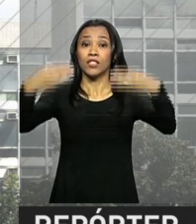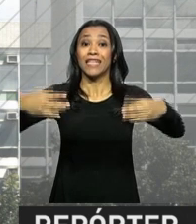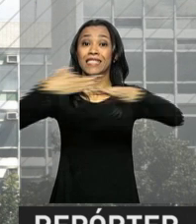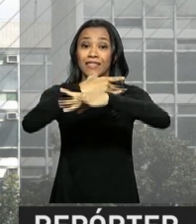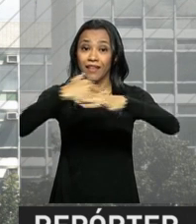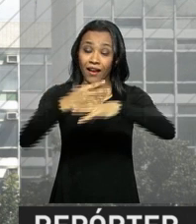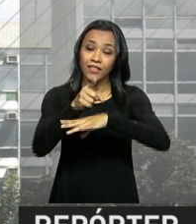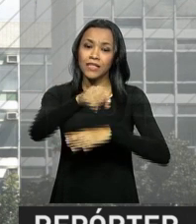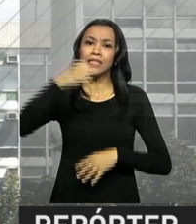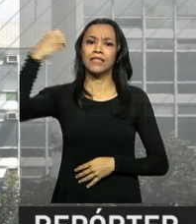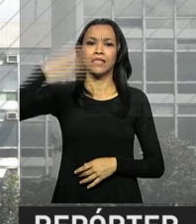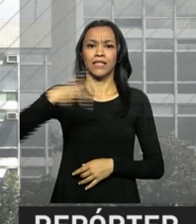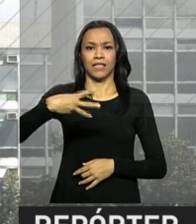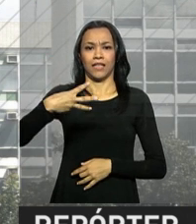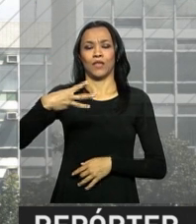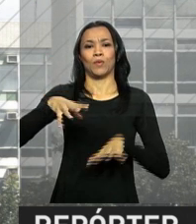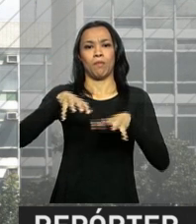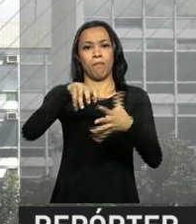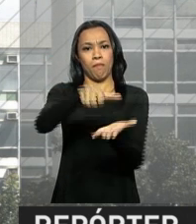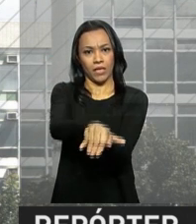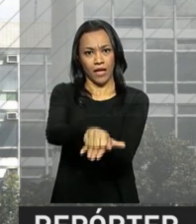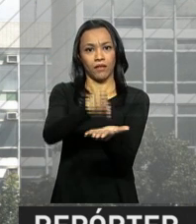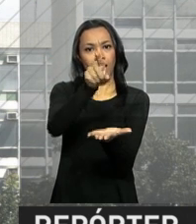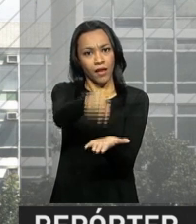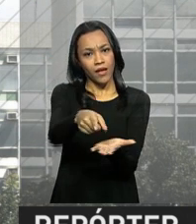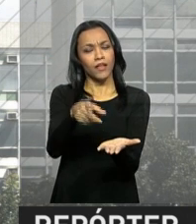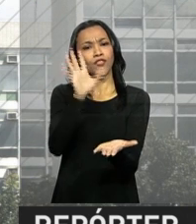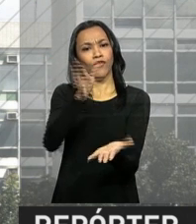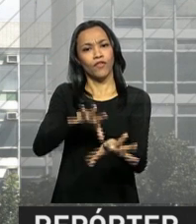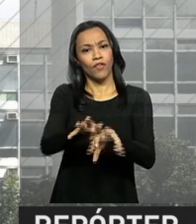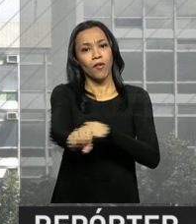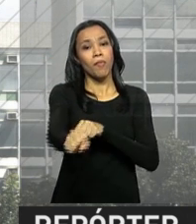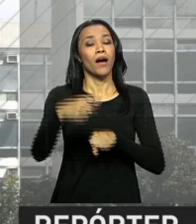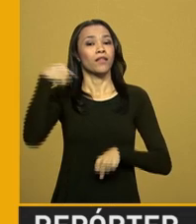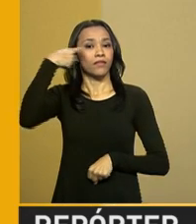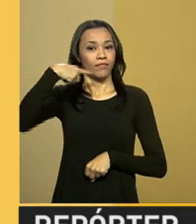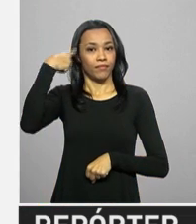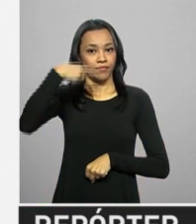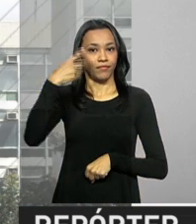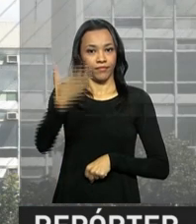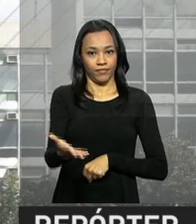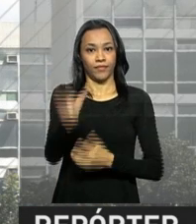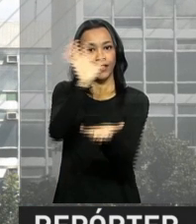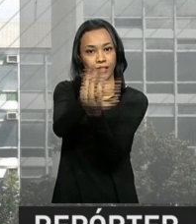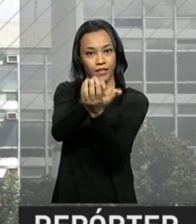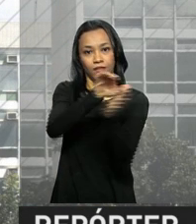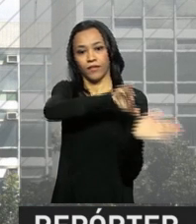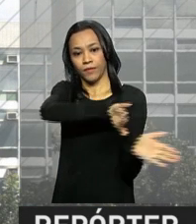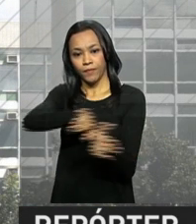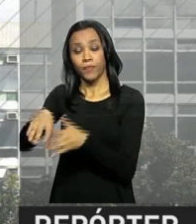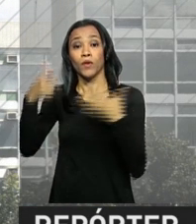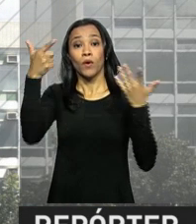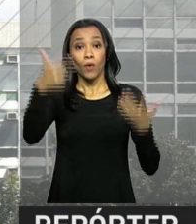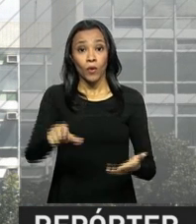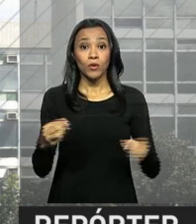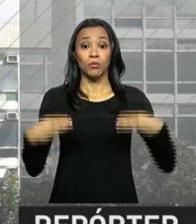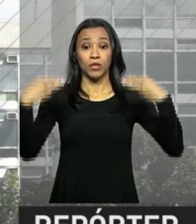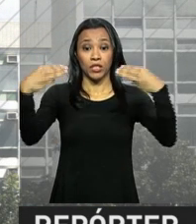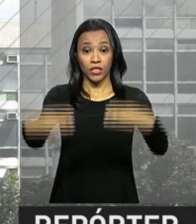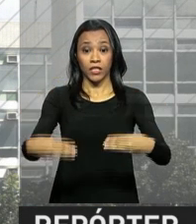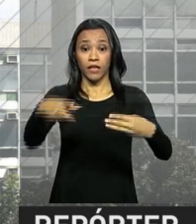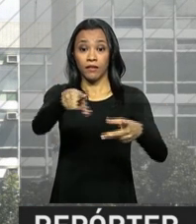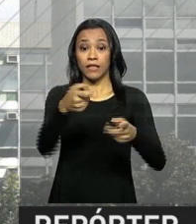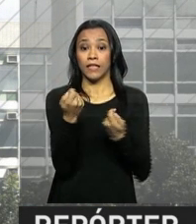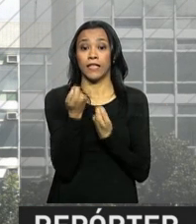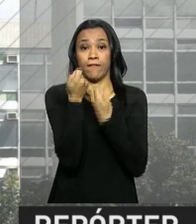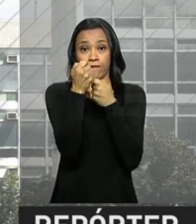3º mandato. Araújo é advogado pela Faculdade de Direito do Recife. assume o Ministério da Defesa o consultor empresarial